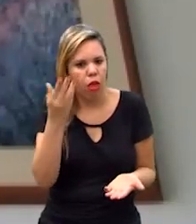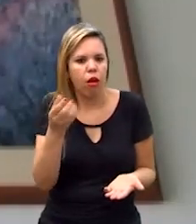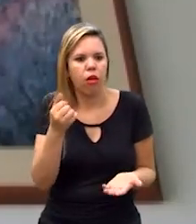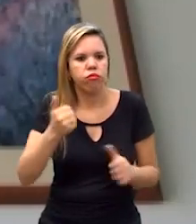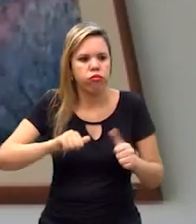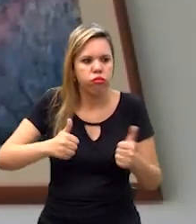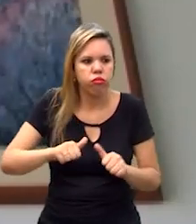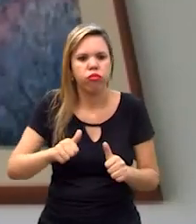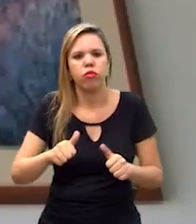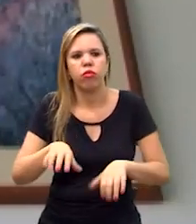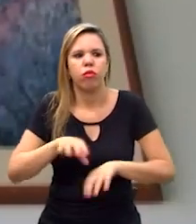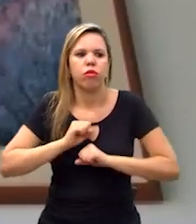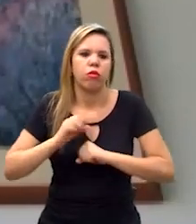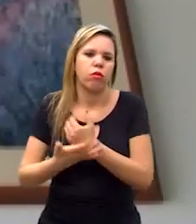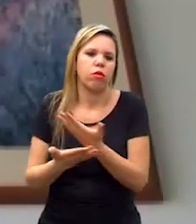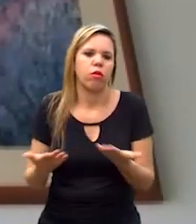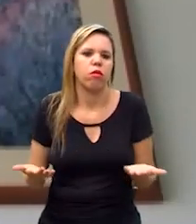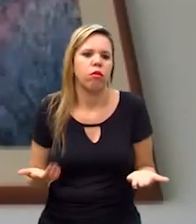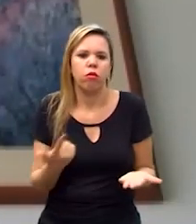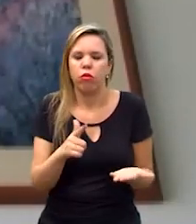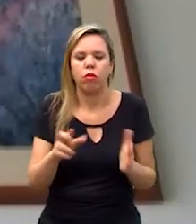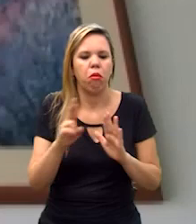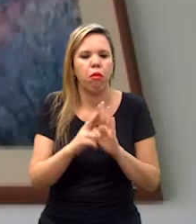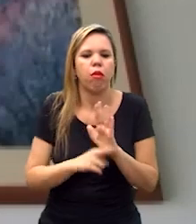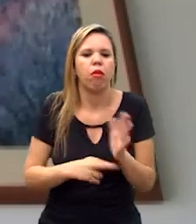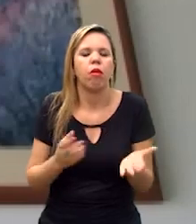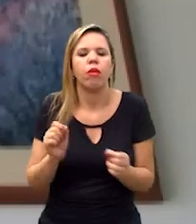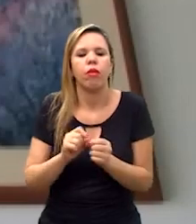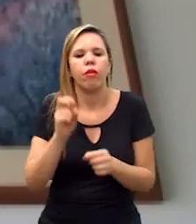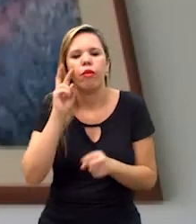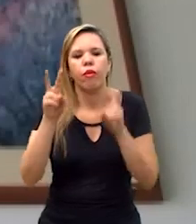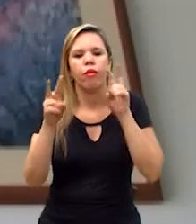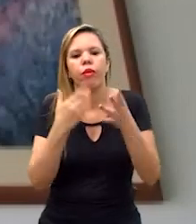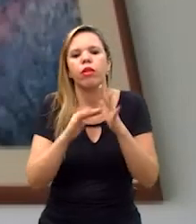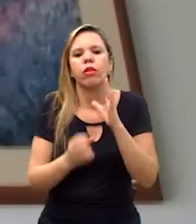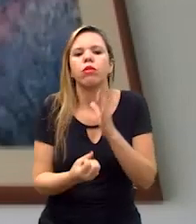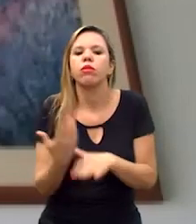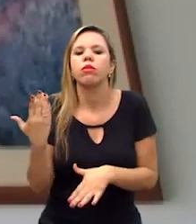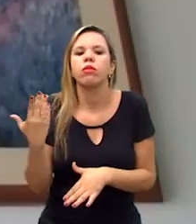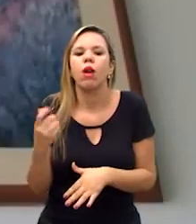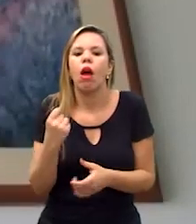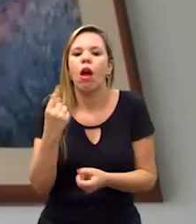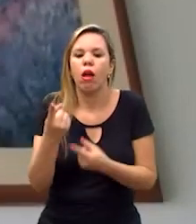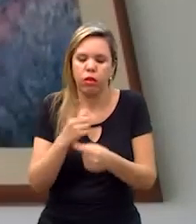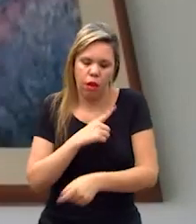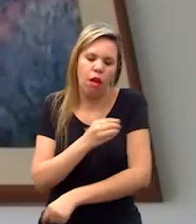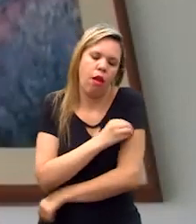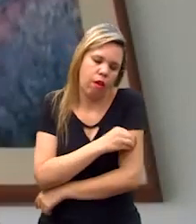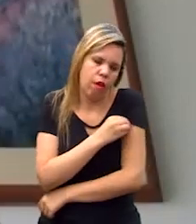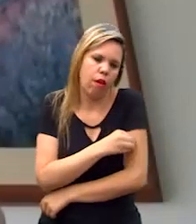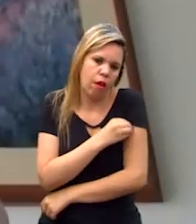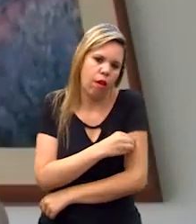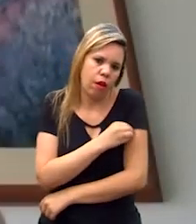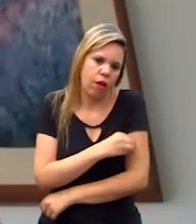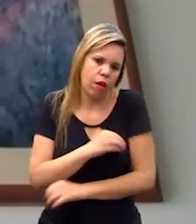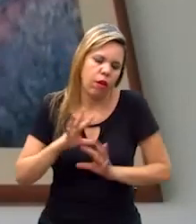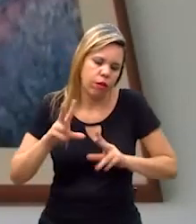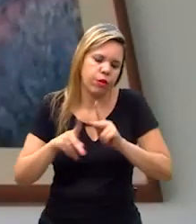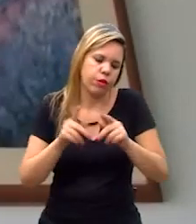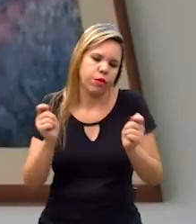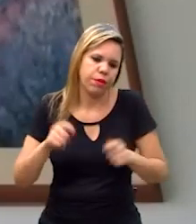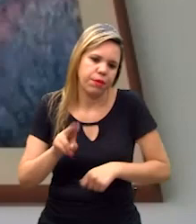que voltaram sem as condições. O que está se vendo nas escolas é que tem álcool gel